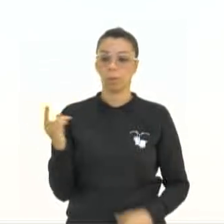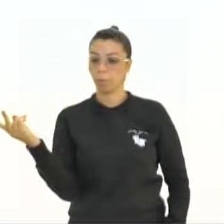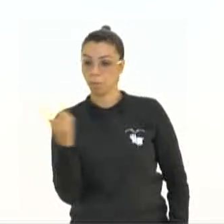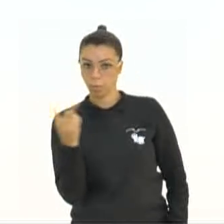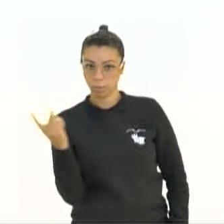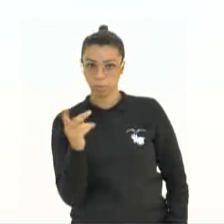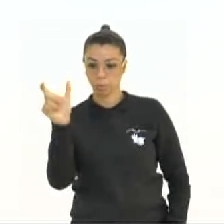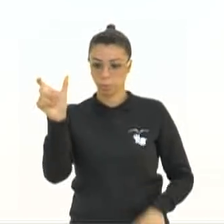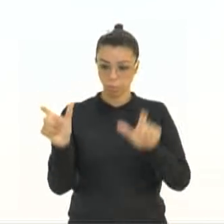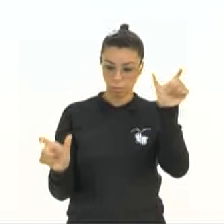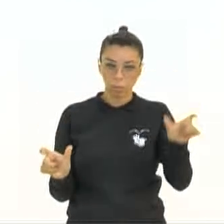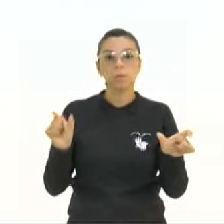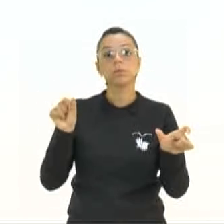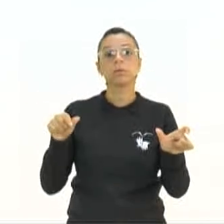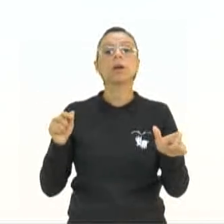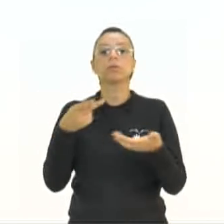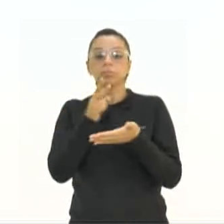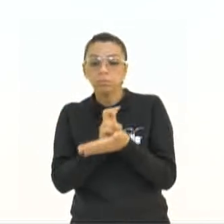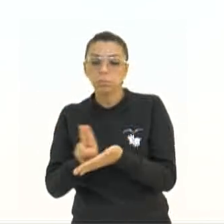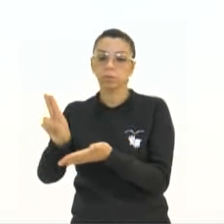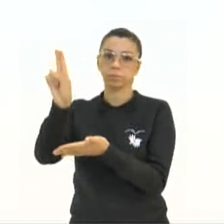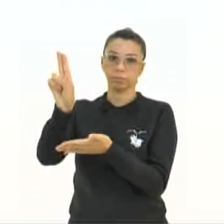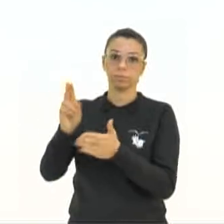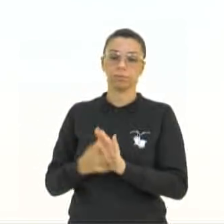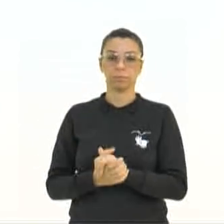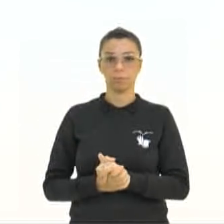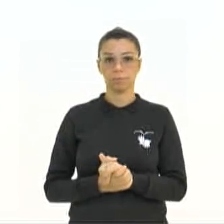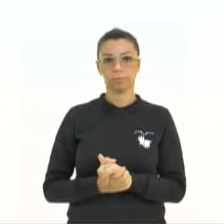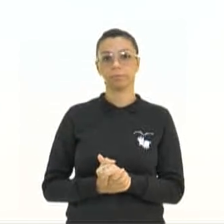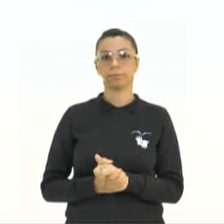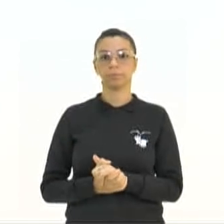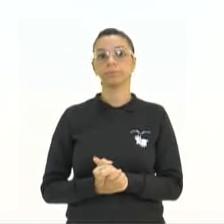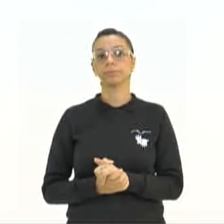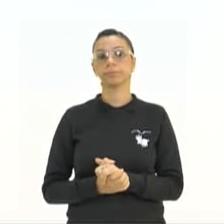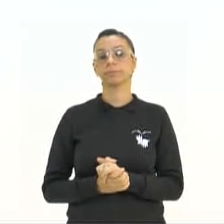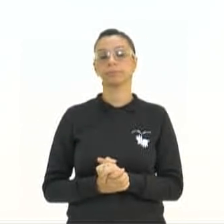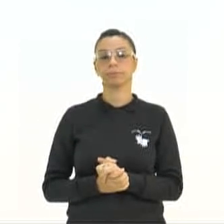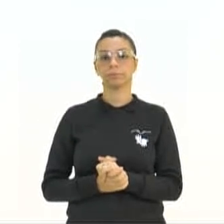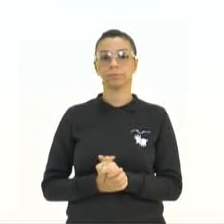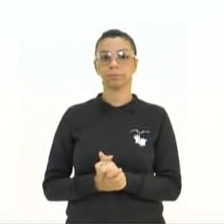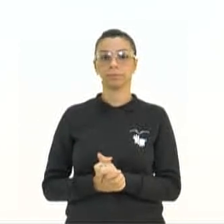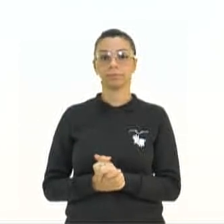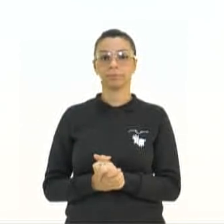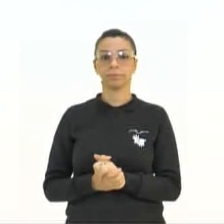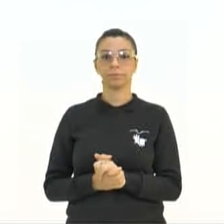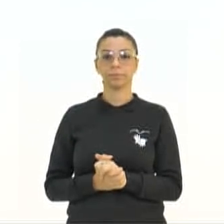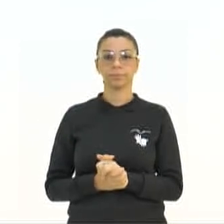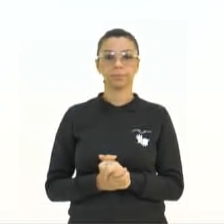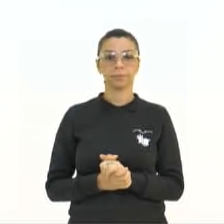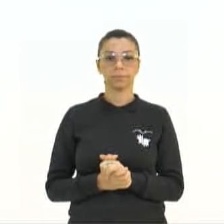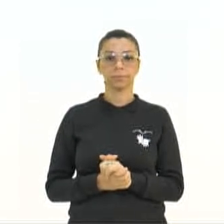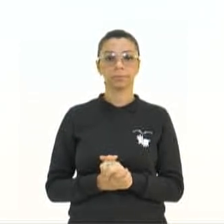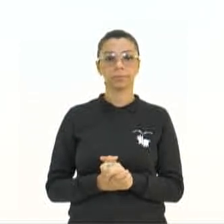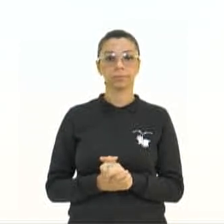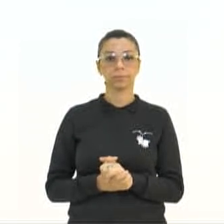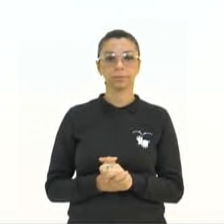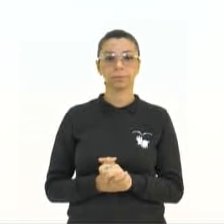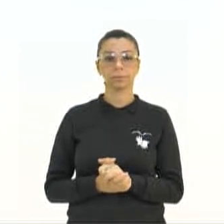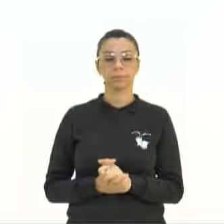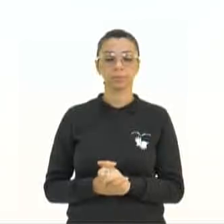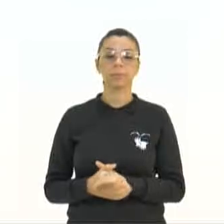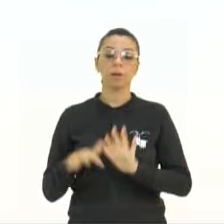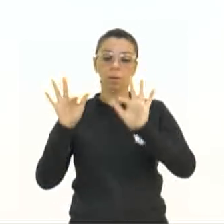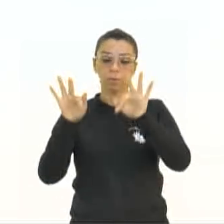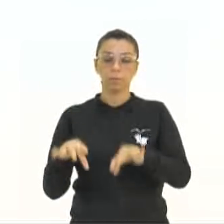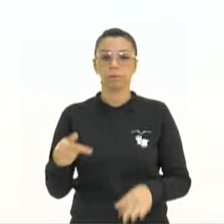at college, so we don't have a lot of time to clean our house. We usually do that on the weekend. Então, no